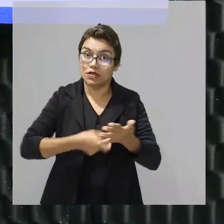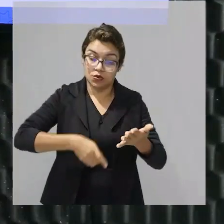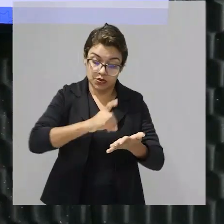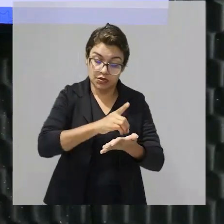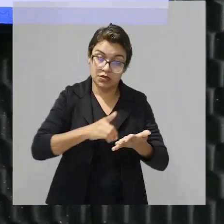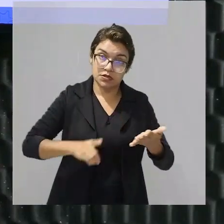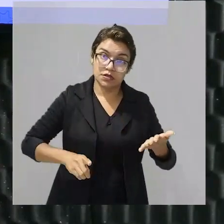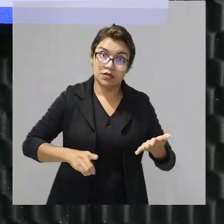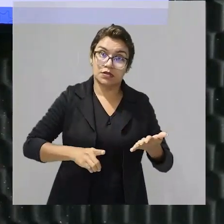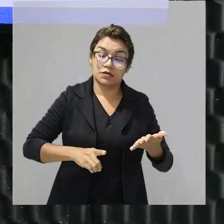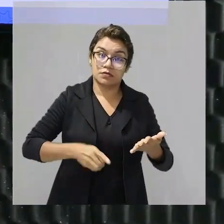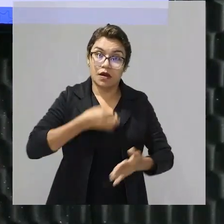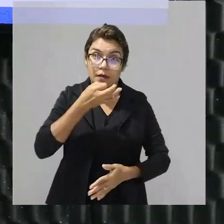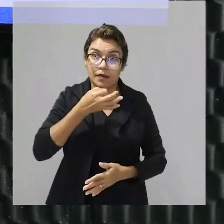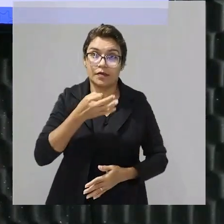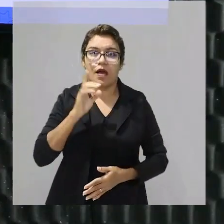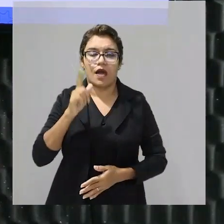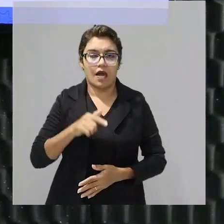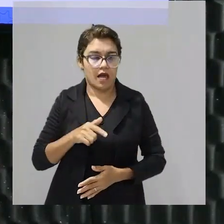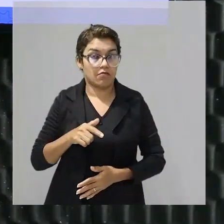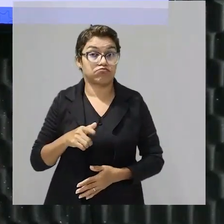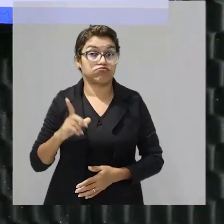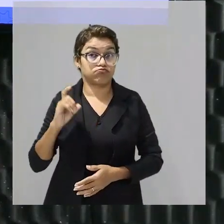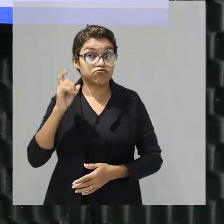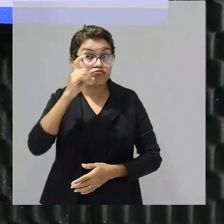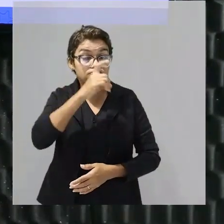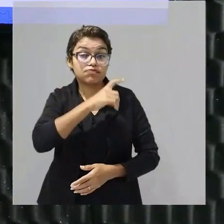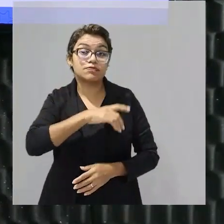buscarem fontes variadas de